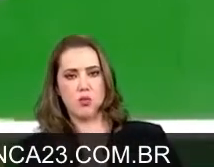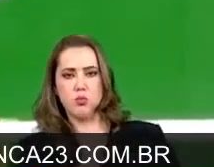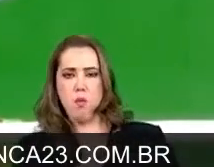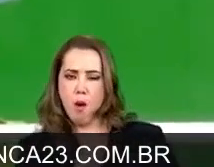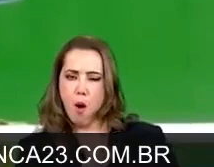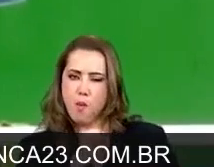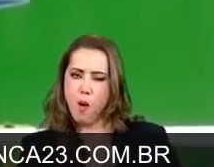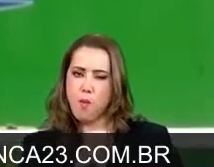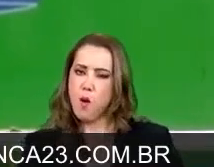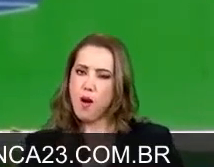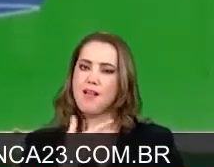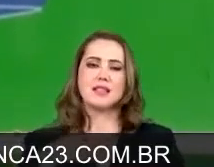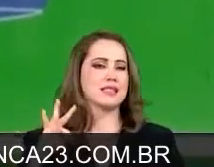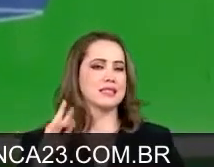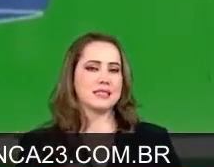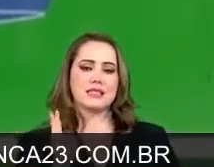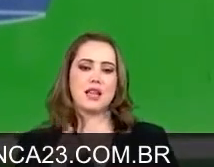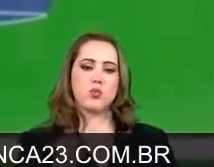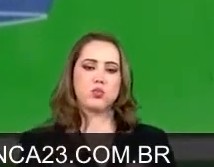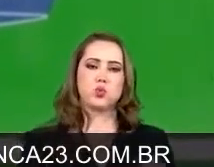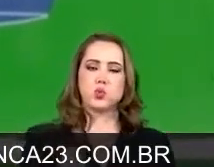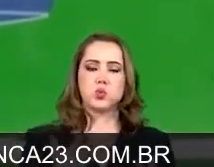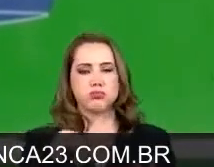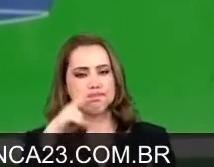mais forte, com certeza, em todas as corridas.